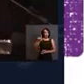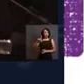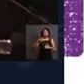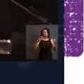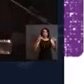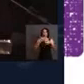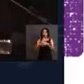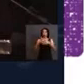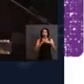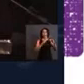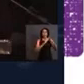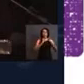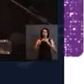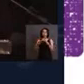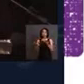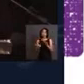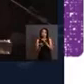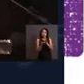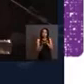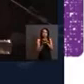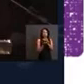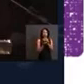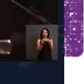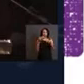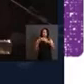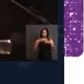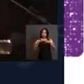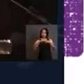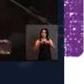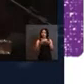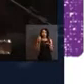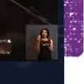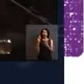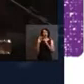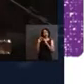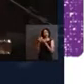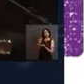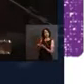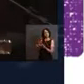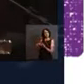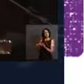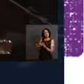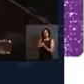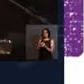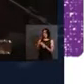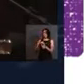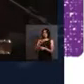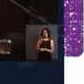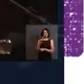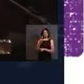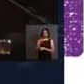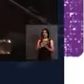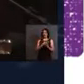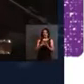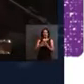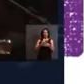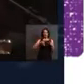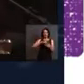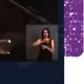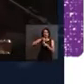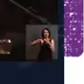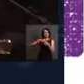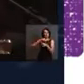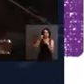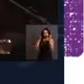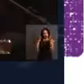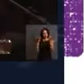Sobral, e chegando à rede municipal de Sobral, quando as mudanças ainda não tinham começado, eu me